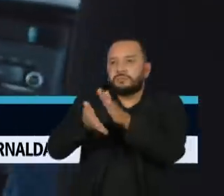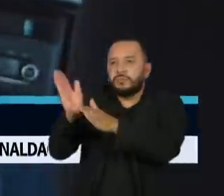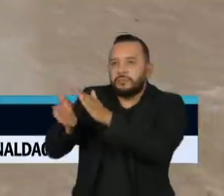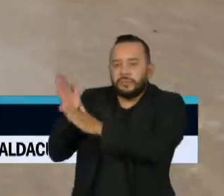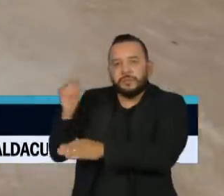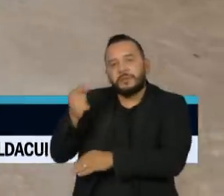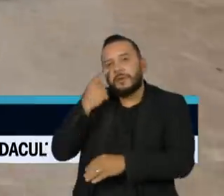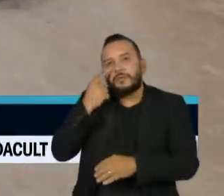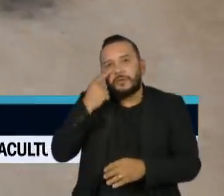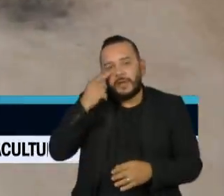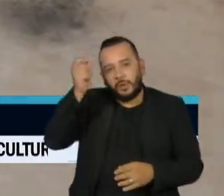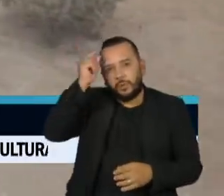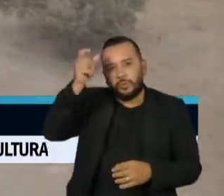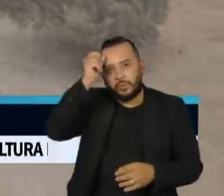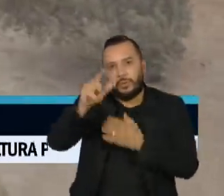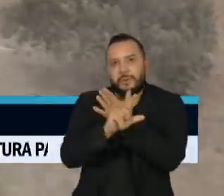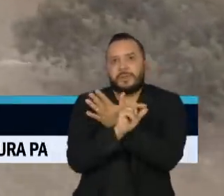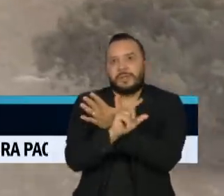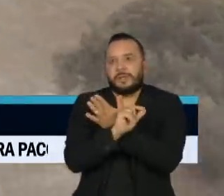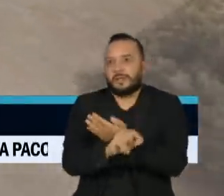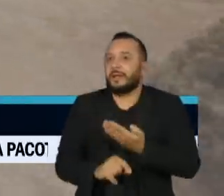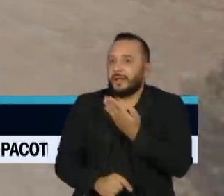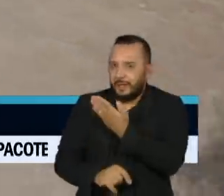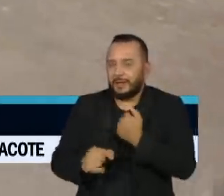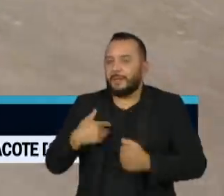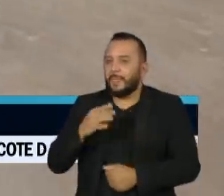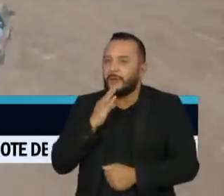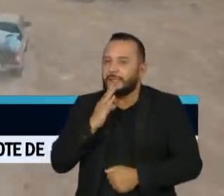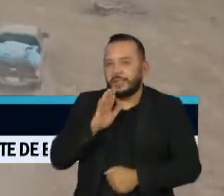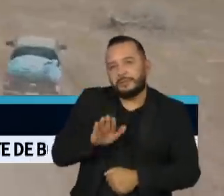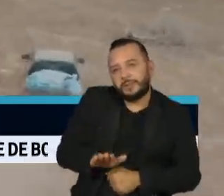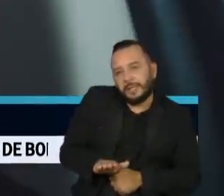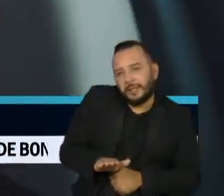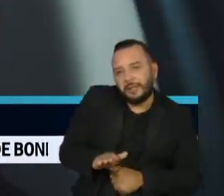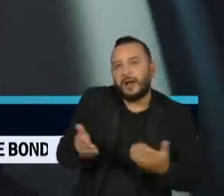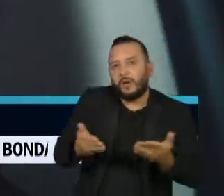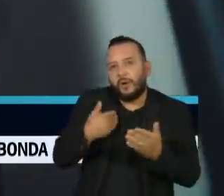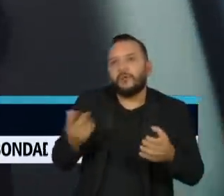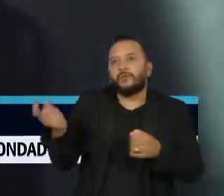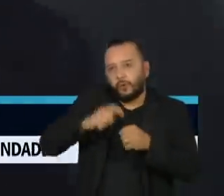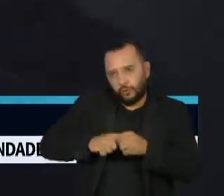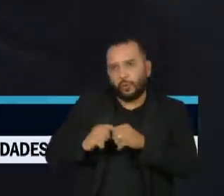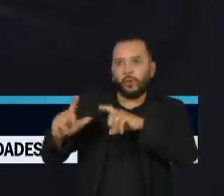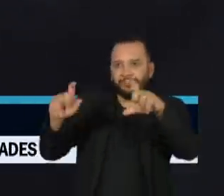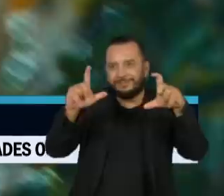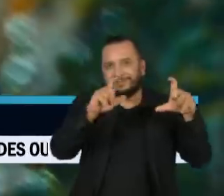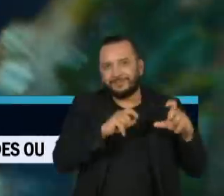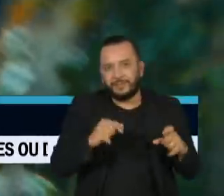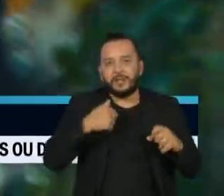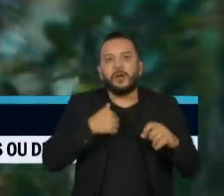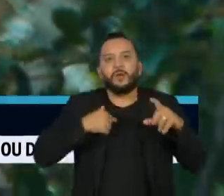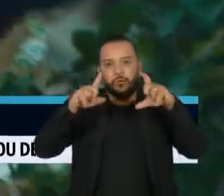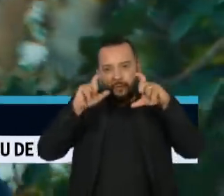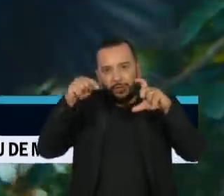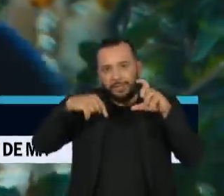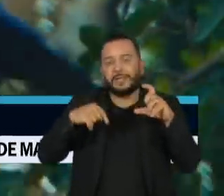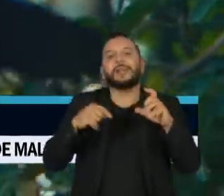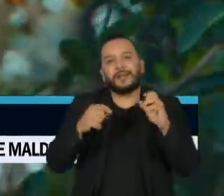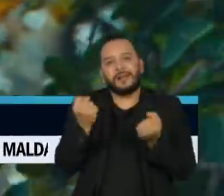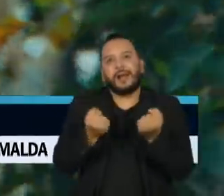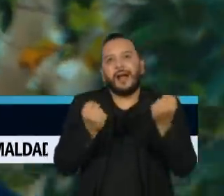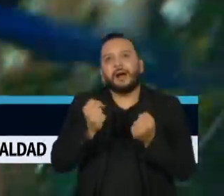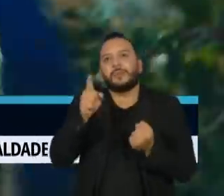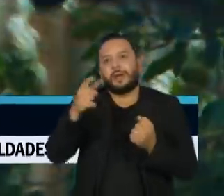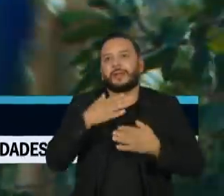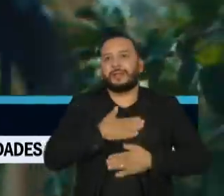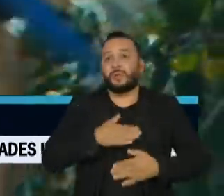cultura pantaneira, região que o Ricardo conheceu ainda na infância. Eu estou garantindo umas fotos dentro do carro, porque ela fica mais tranquila. Se eu descer